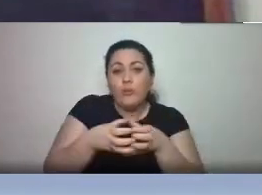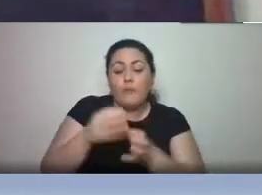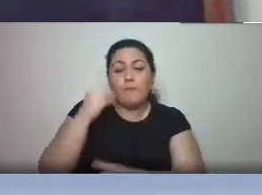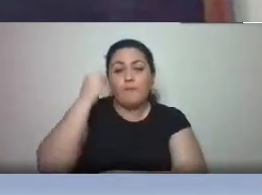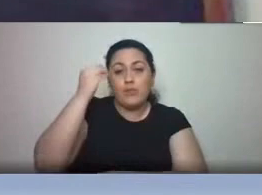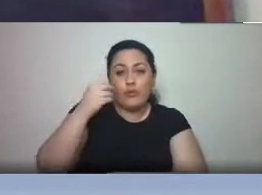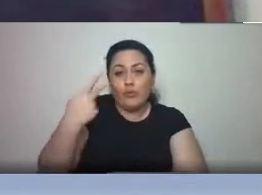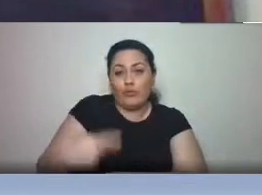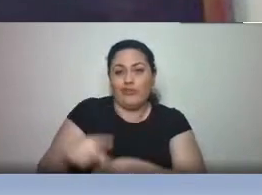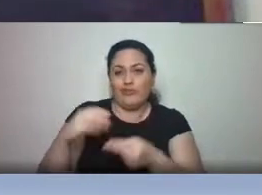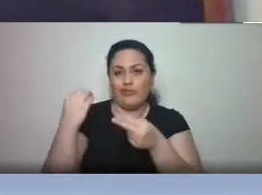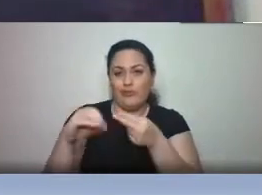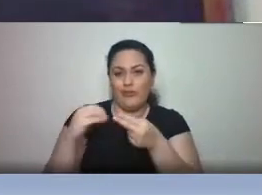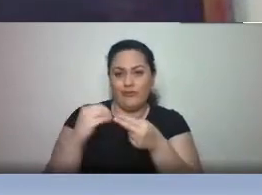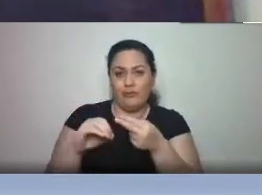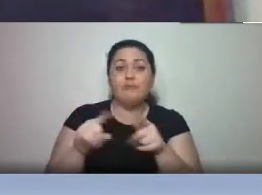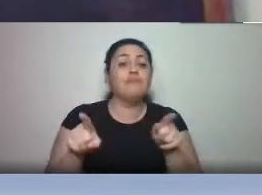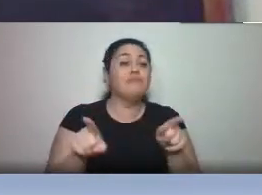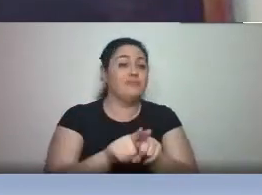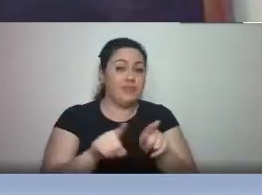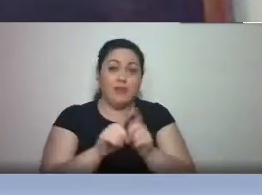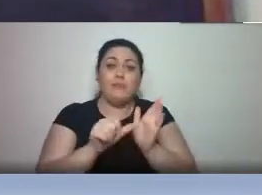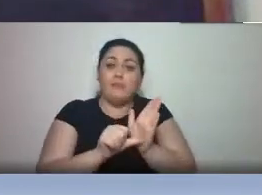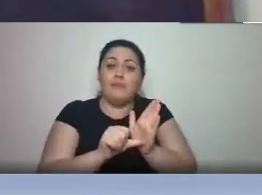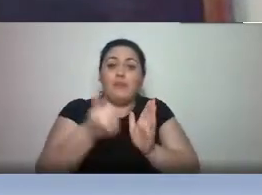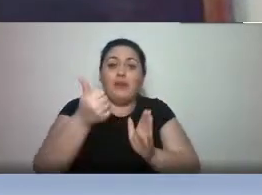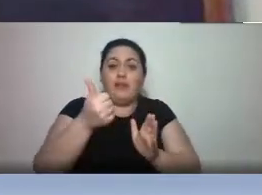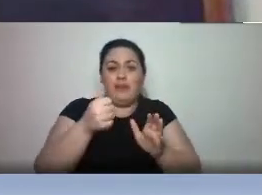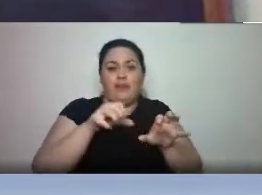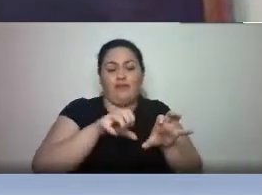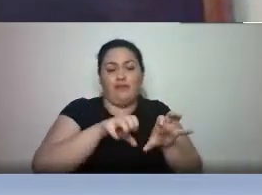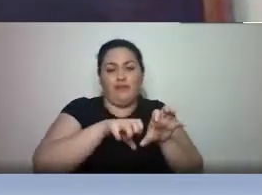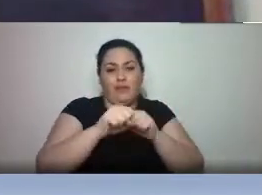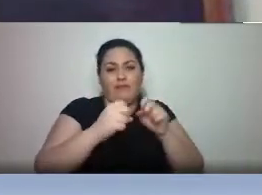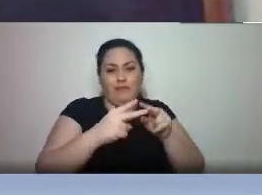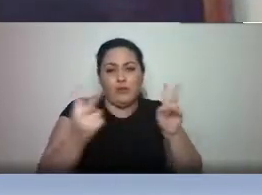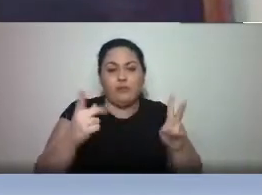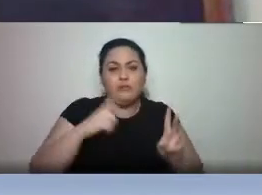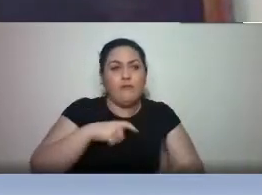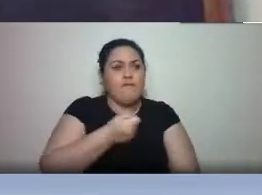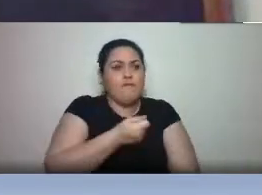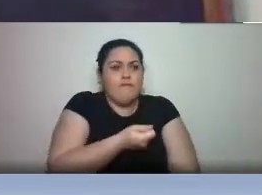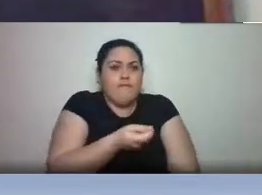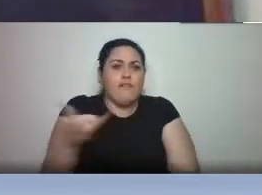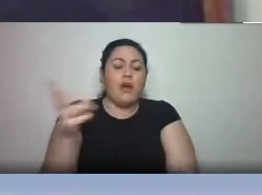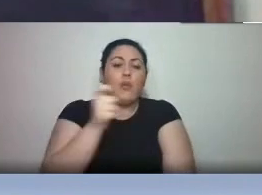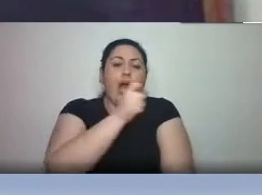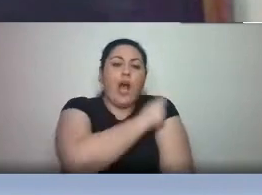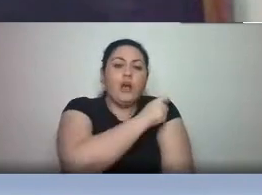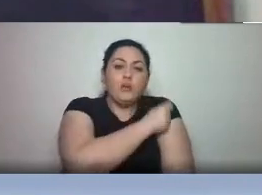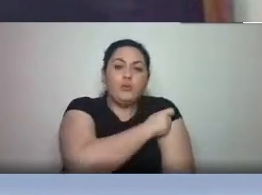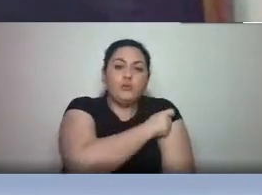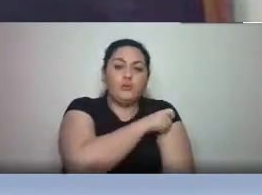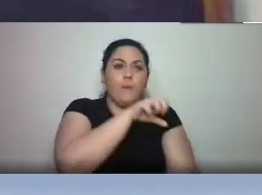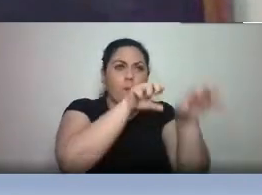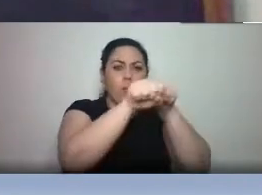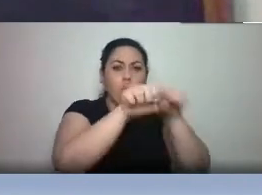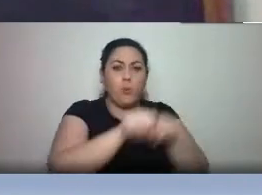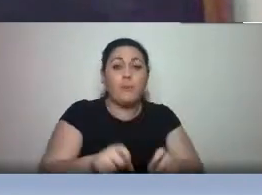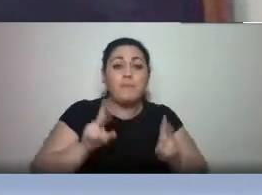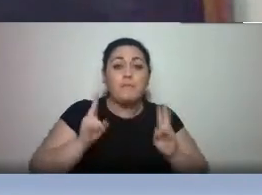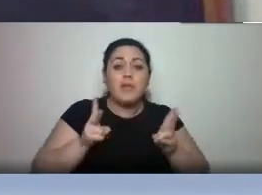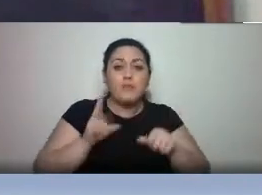E é também a primeira cerimônia virtual da UFSPA com um número tão expressivo de formandos de um mesmo curso. É uma